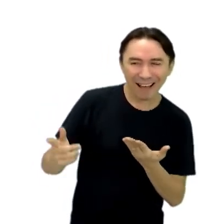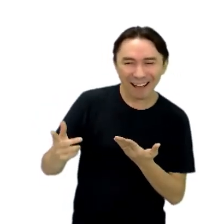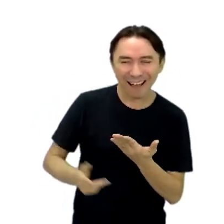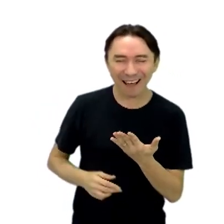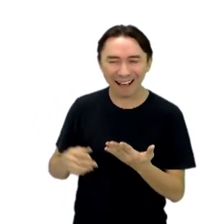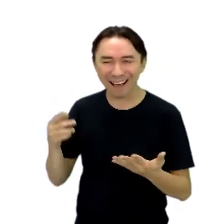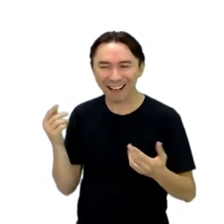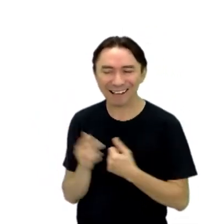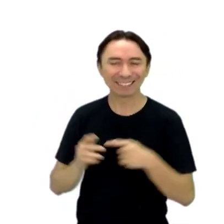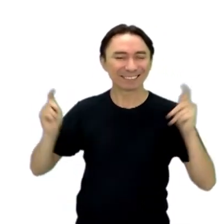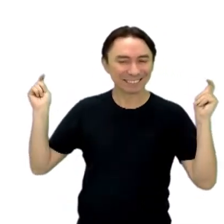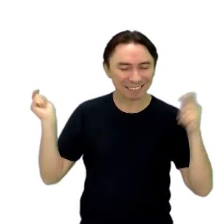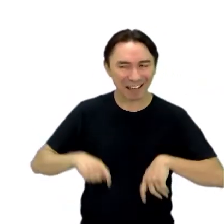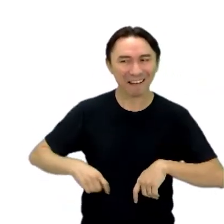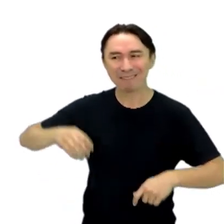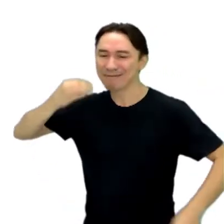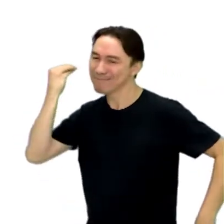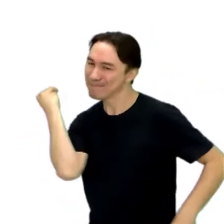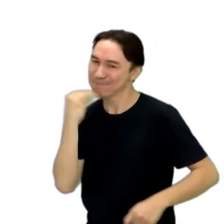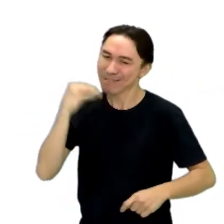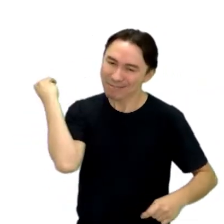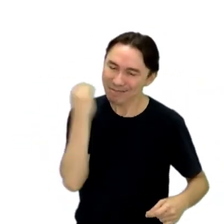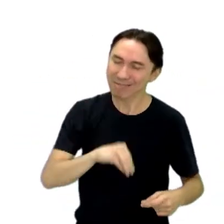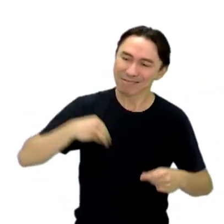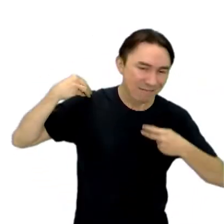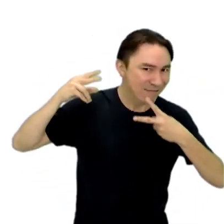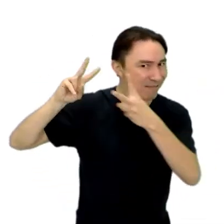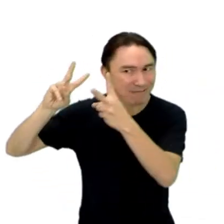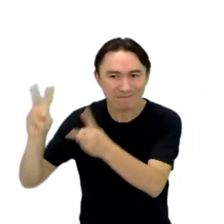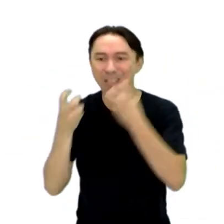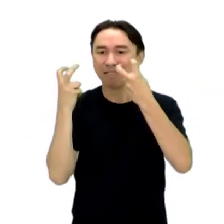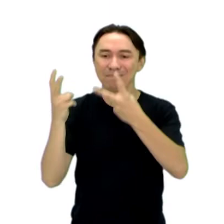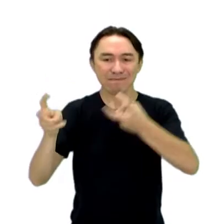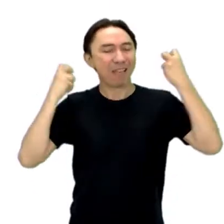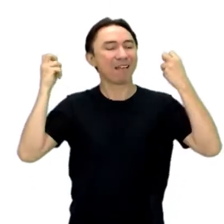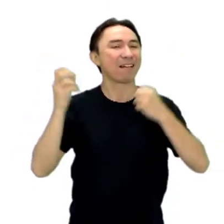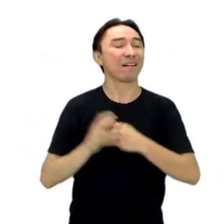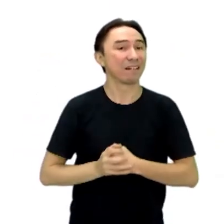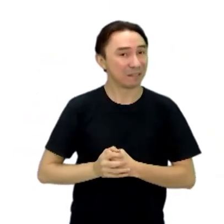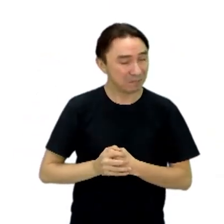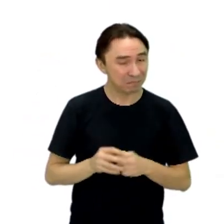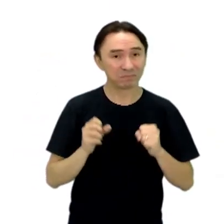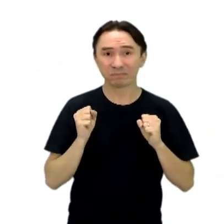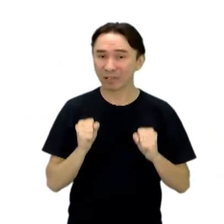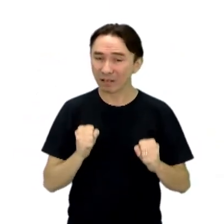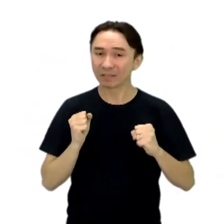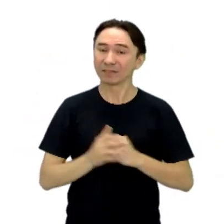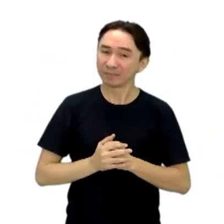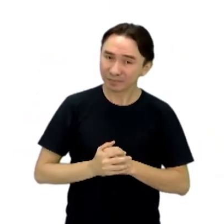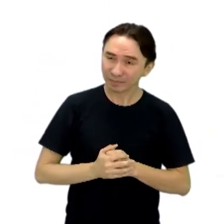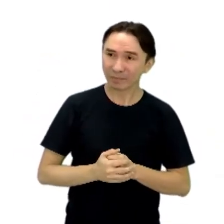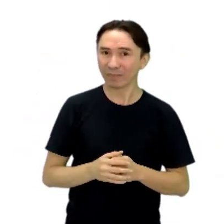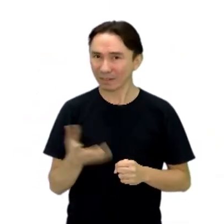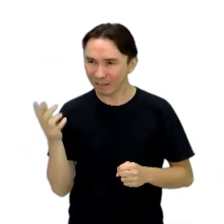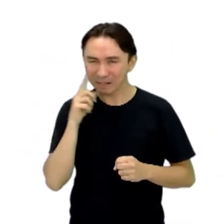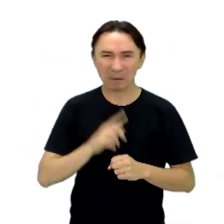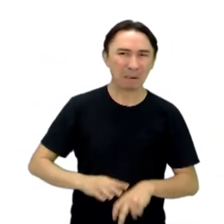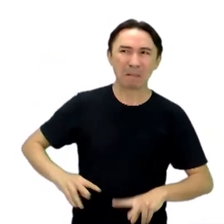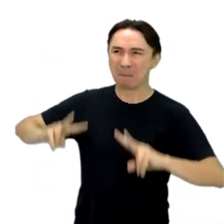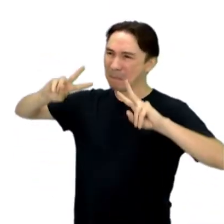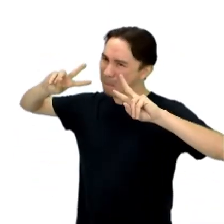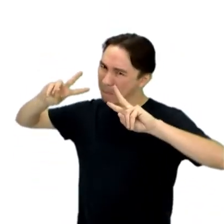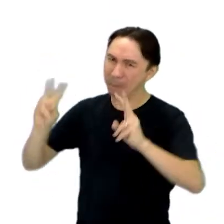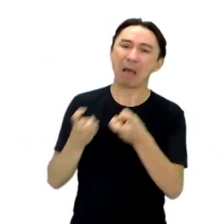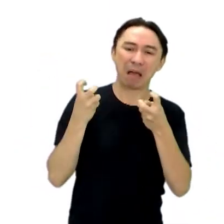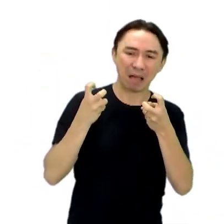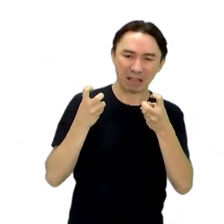tirar proveito do que os usuários estão fazendo ali na internet. Tá? Quando o hacker age dessa forma, dizemos que ele